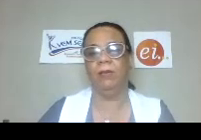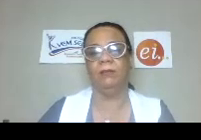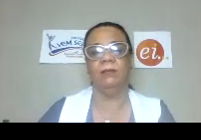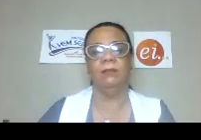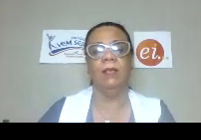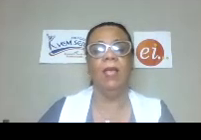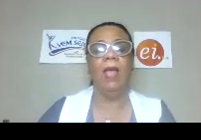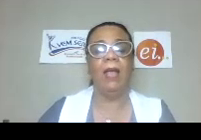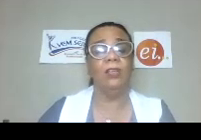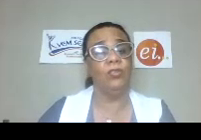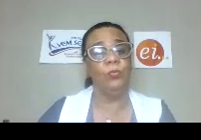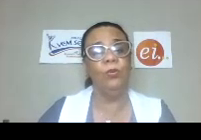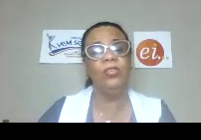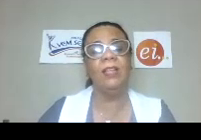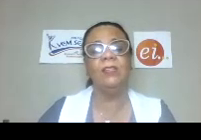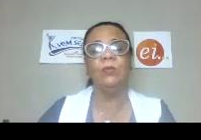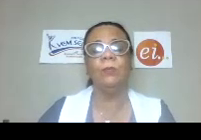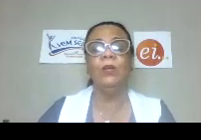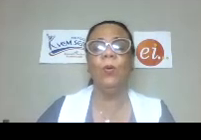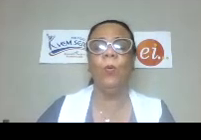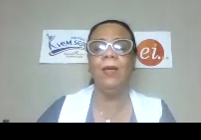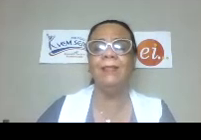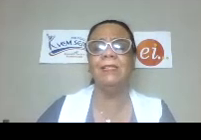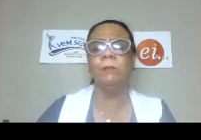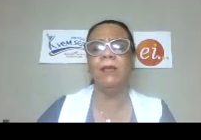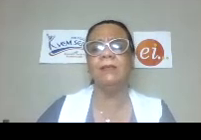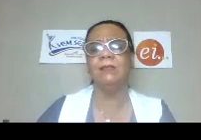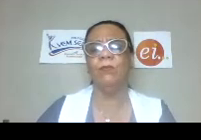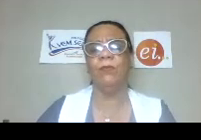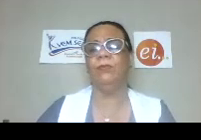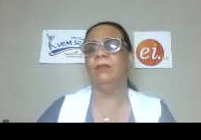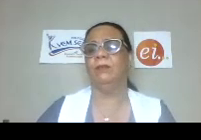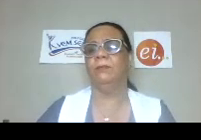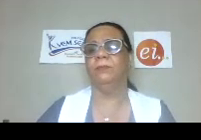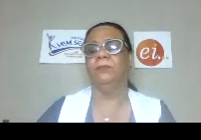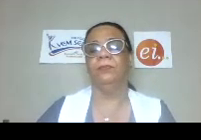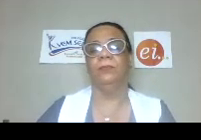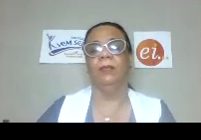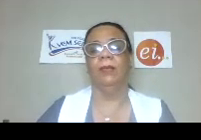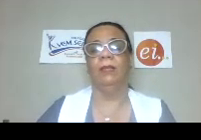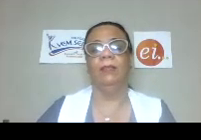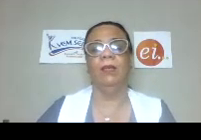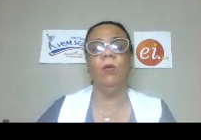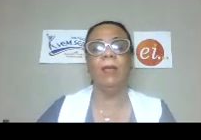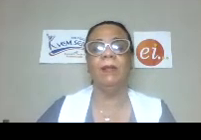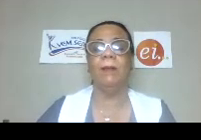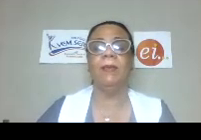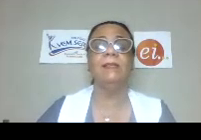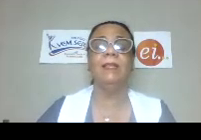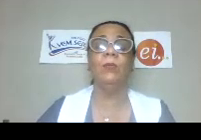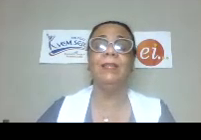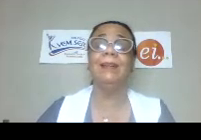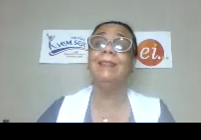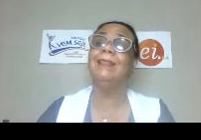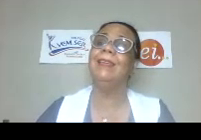26 peças. Ajude a descobrir quantas peças estão faltando. Então, o